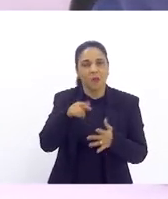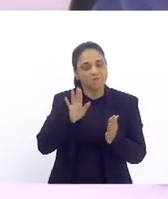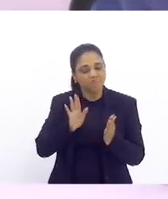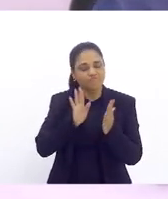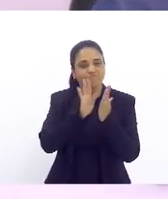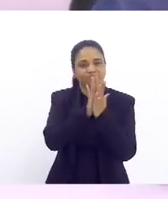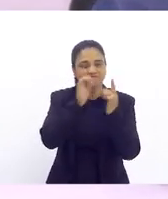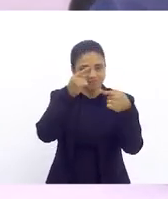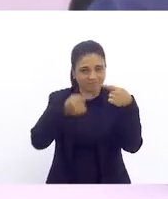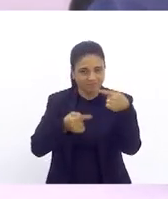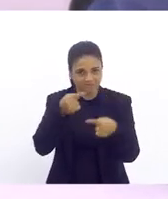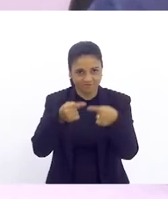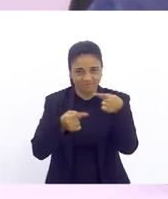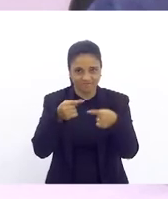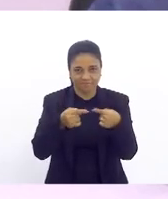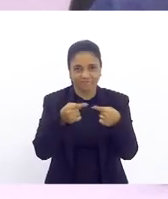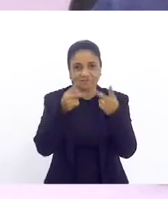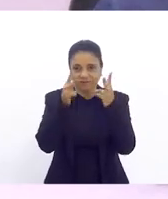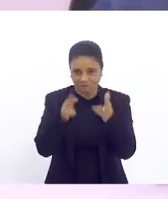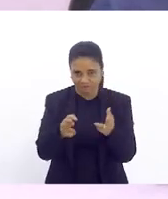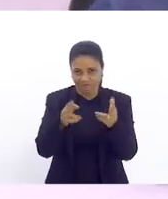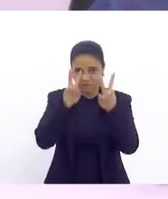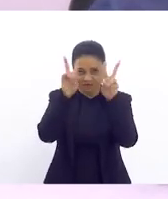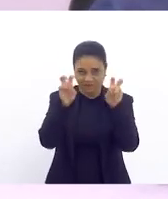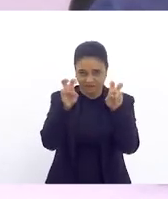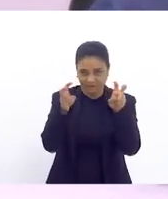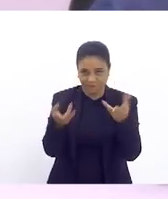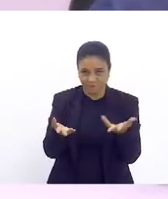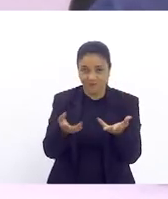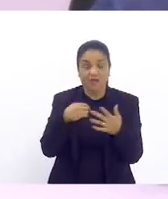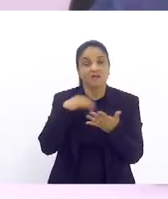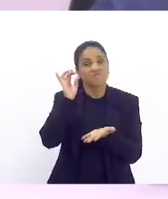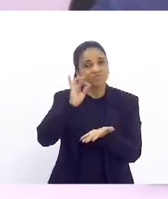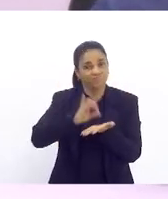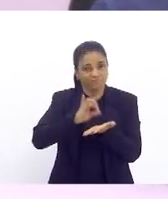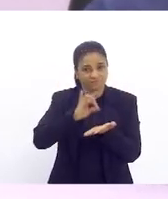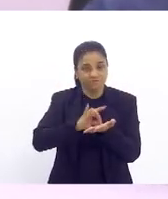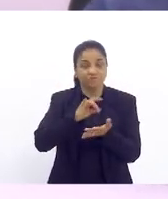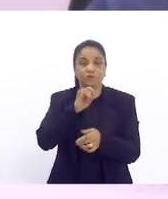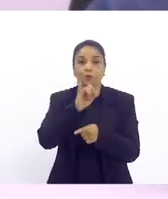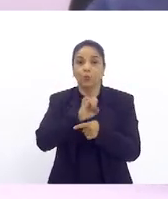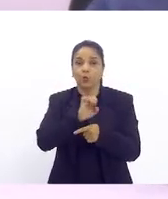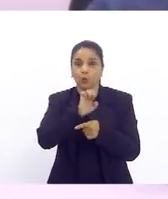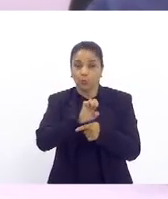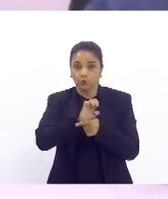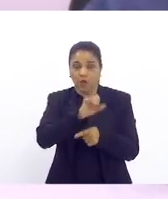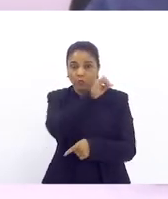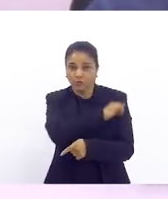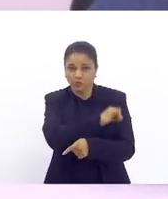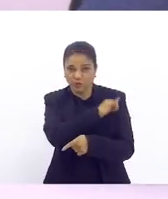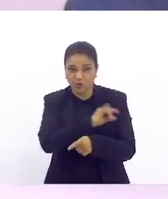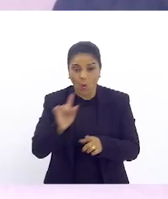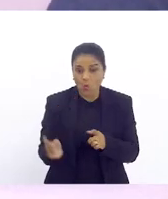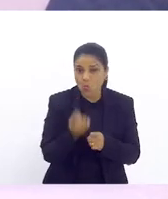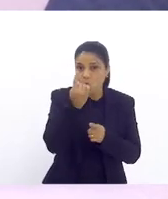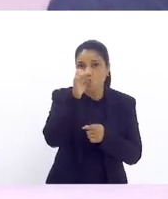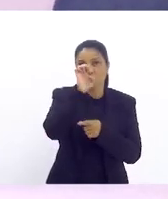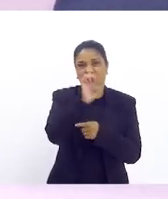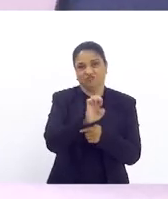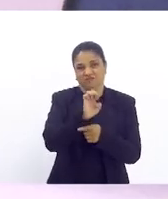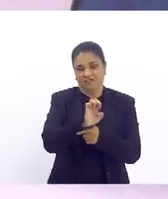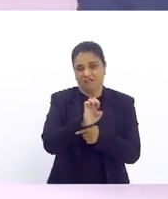debates como esse que a realidade é que o Rio de Janeiro hoje é o único estado no Brasil que